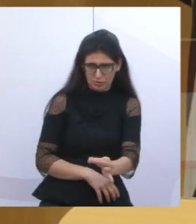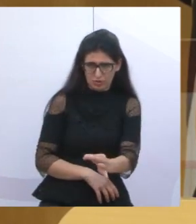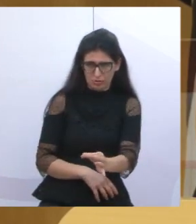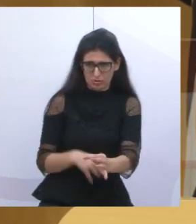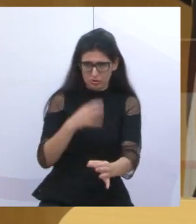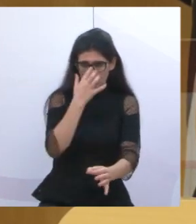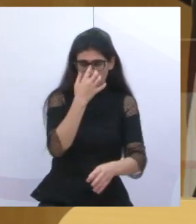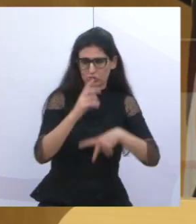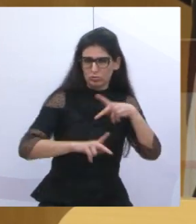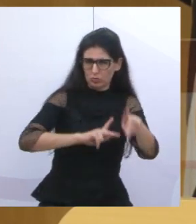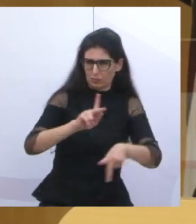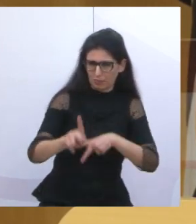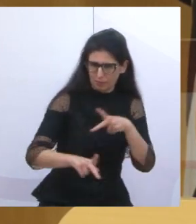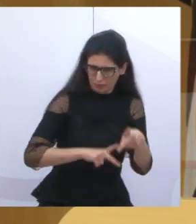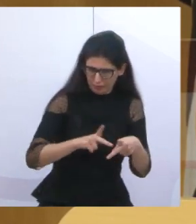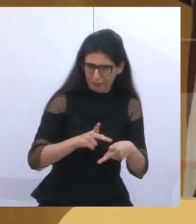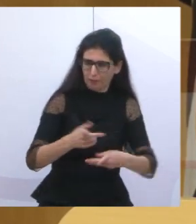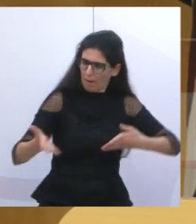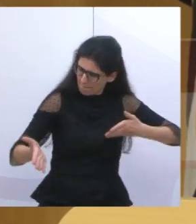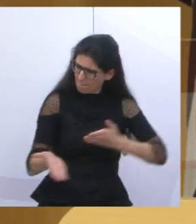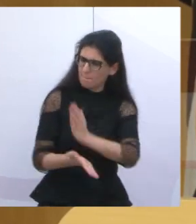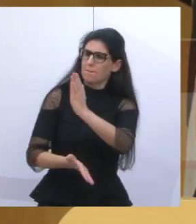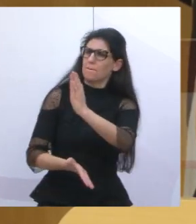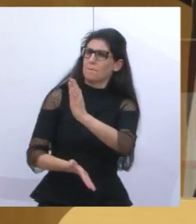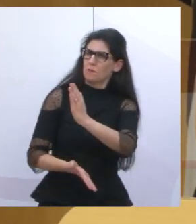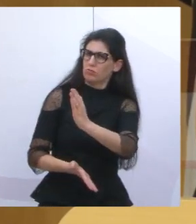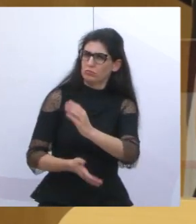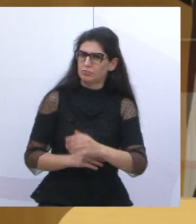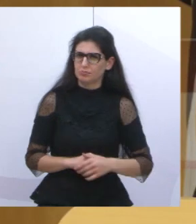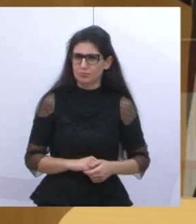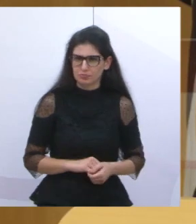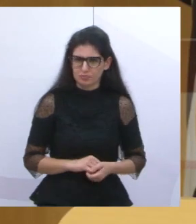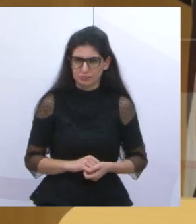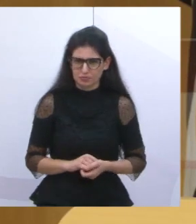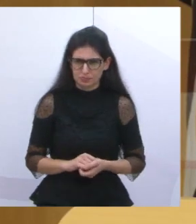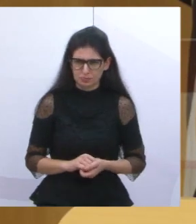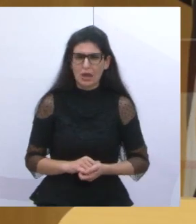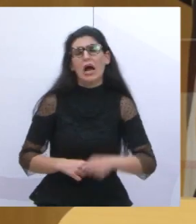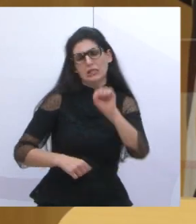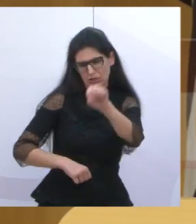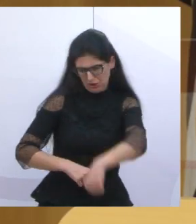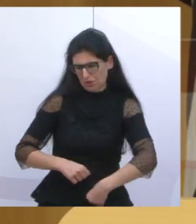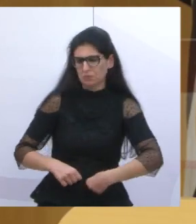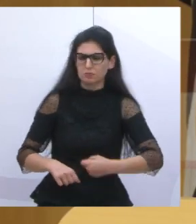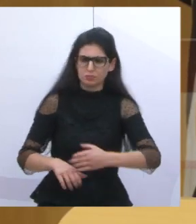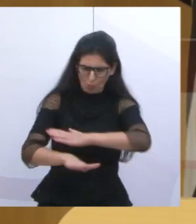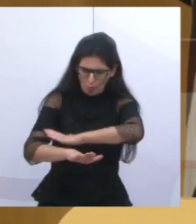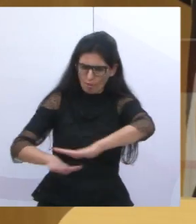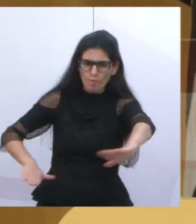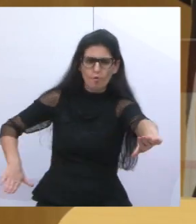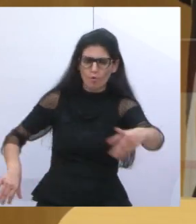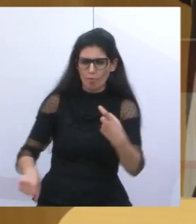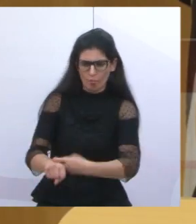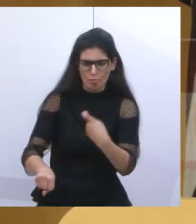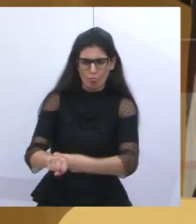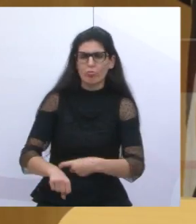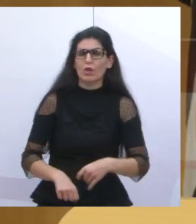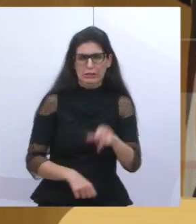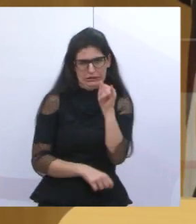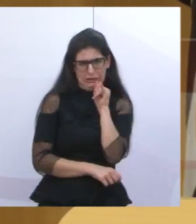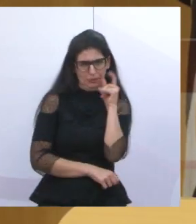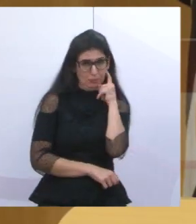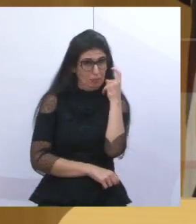daquela população que se aprovasse, seria feito o asfalto. No Parque Meia